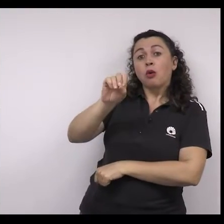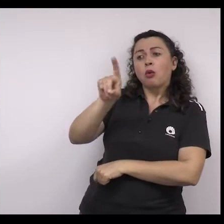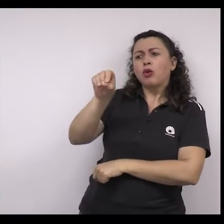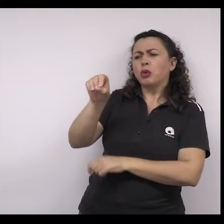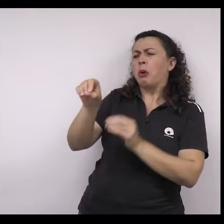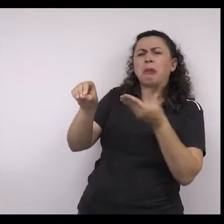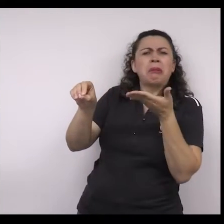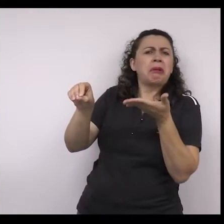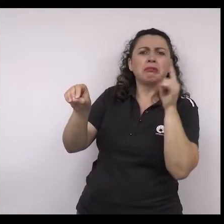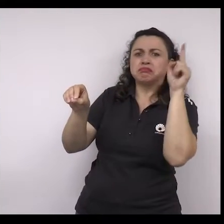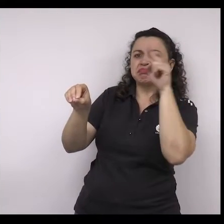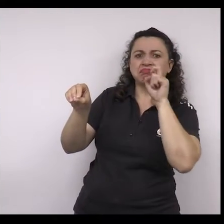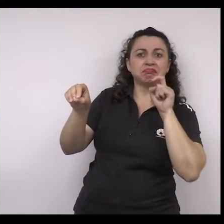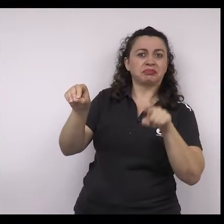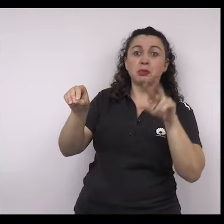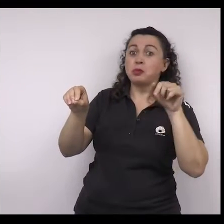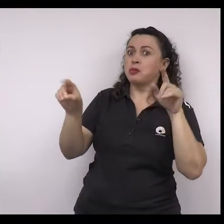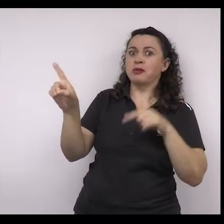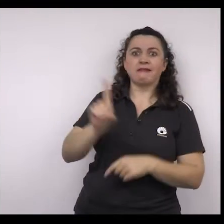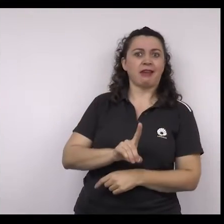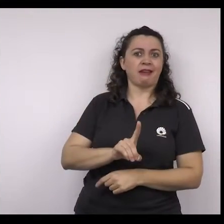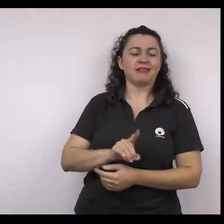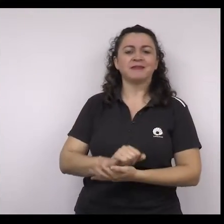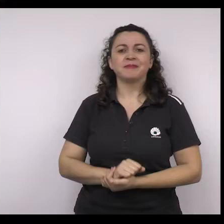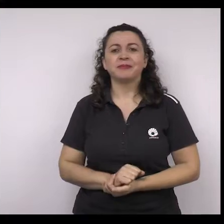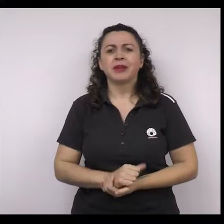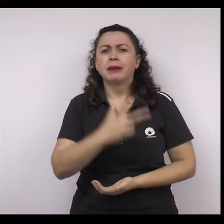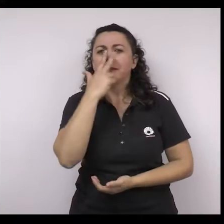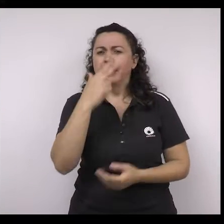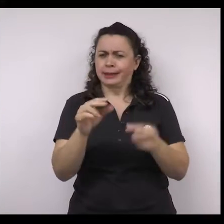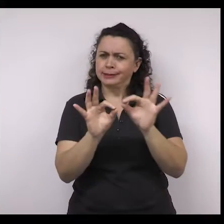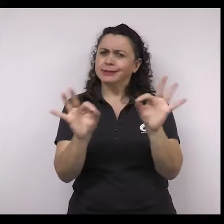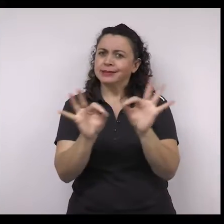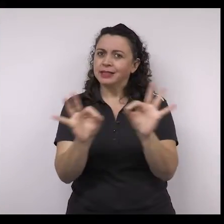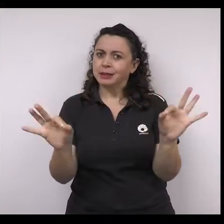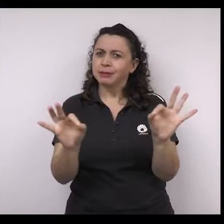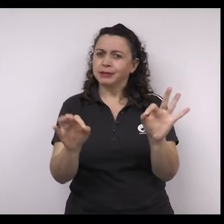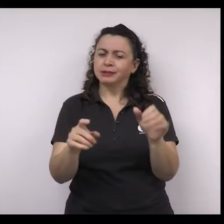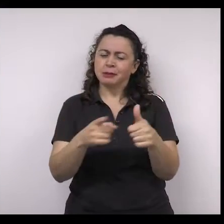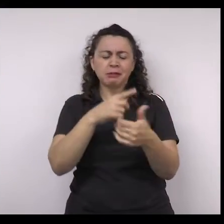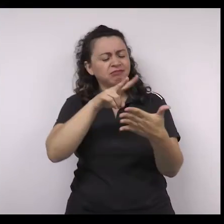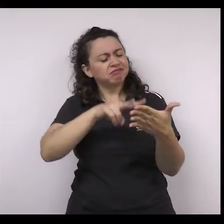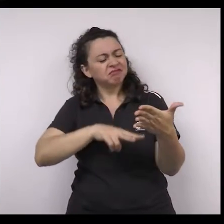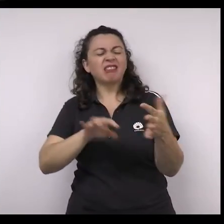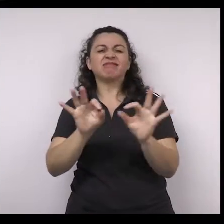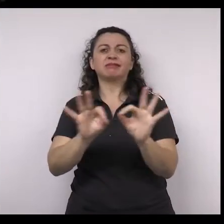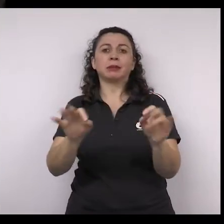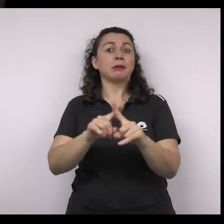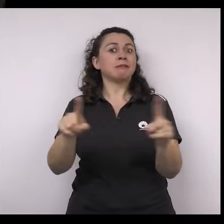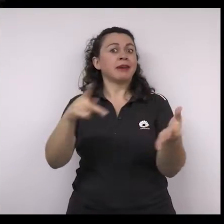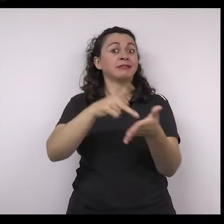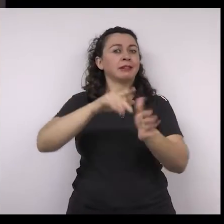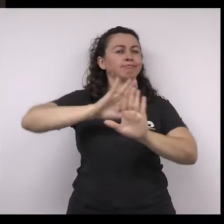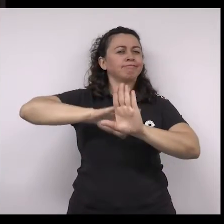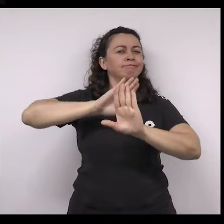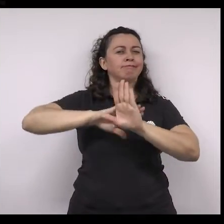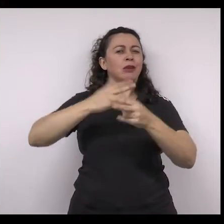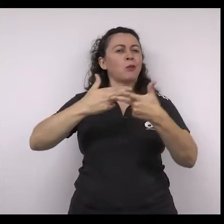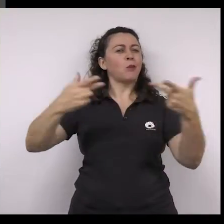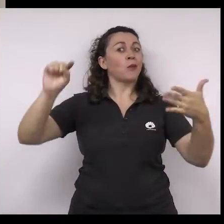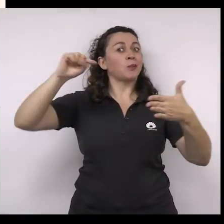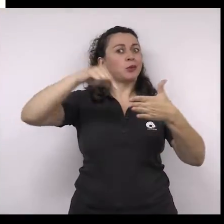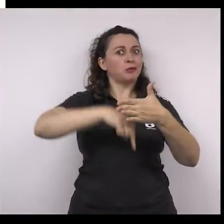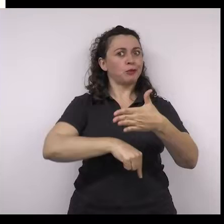entidade indefinida que nunca chega. O que parece simples em uma primeira leitura guarda questões